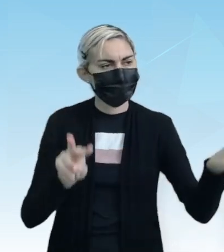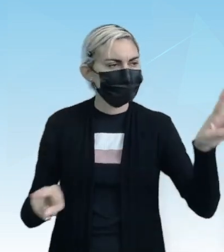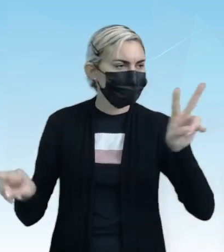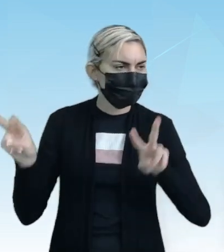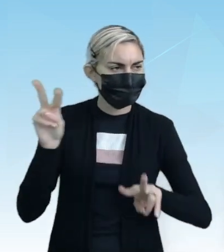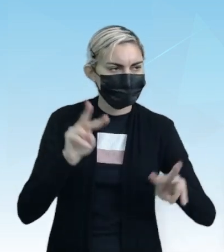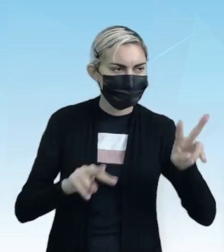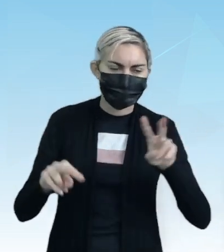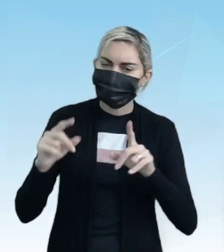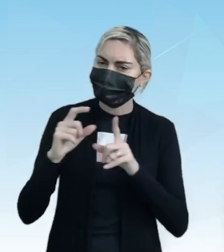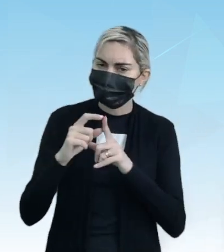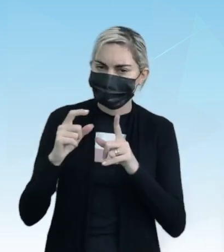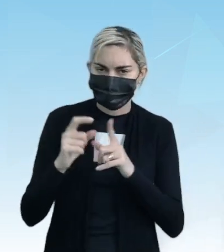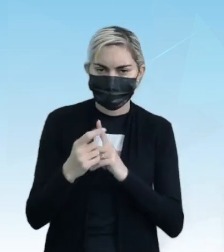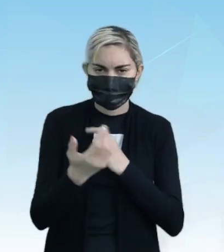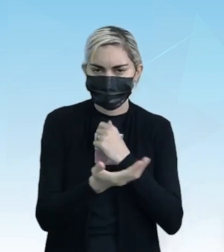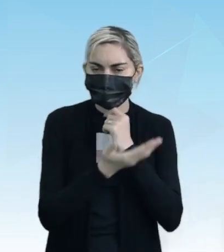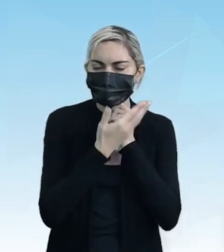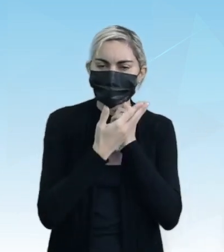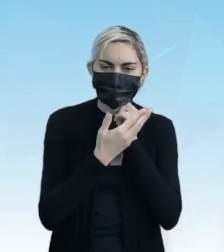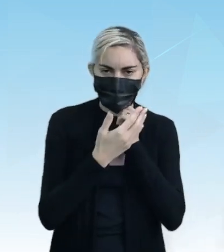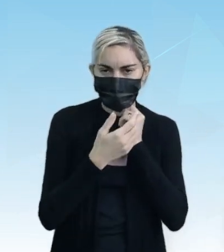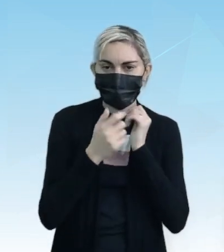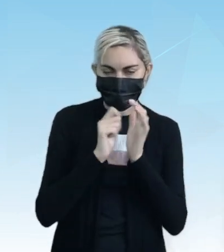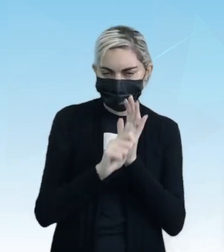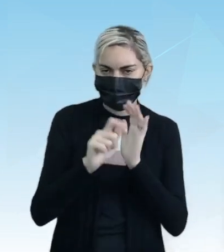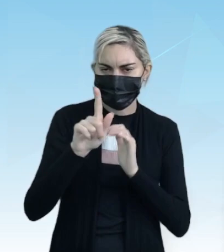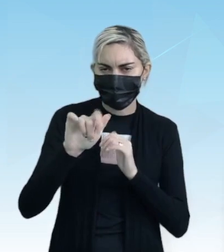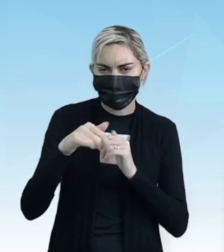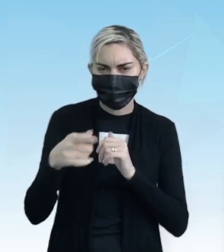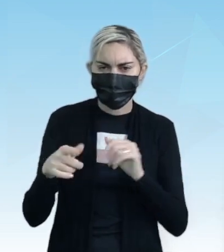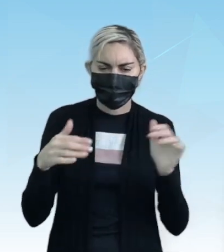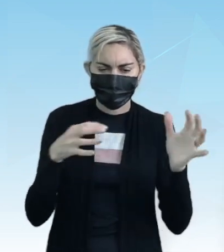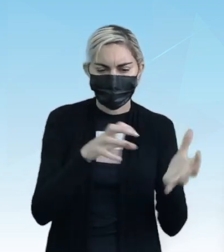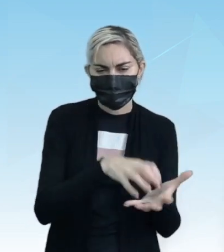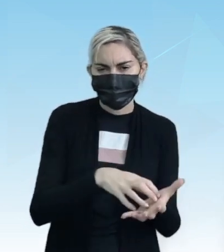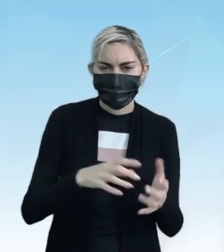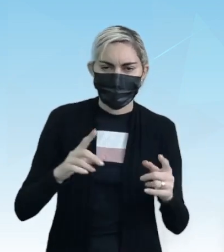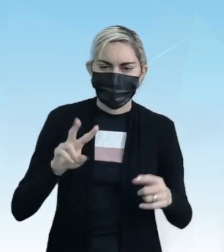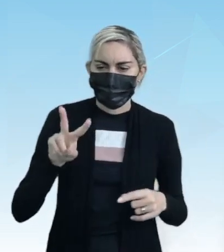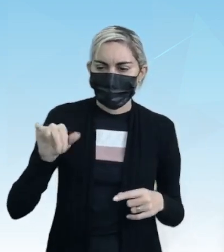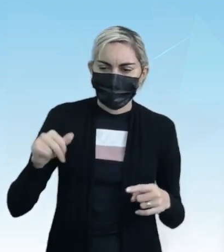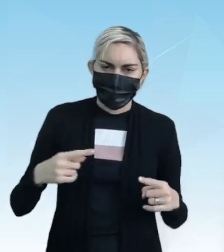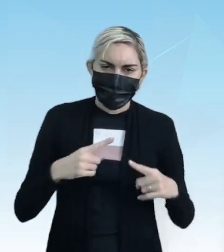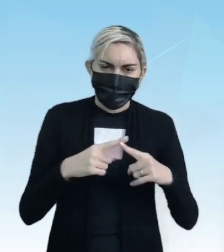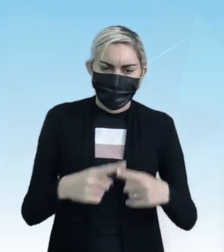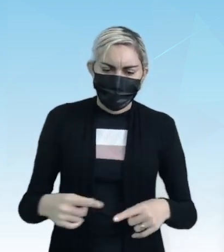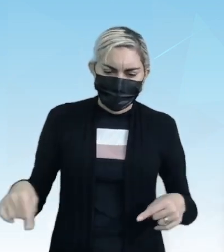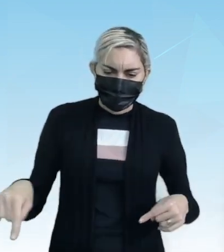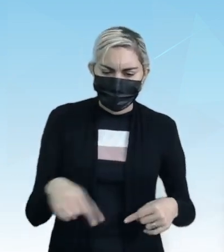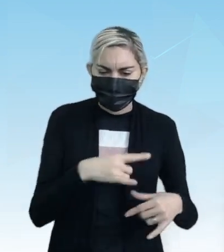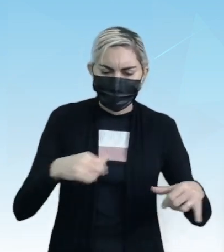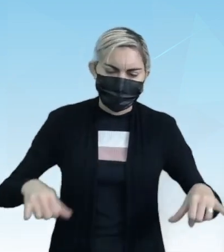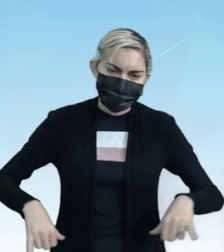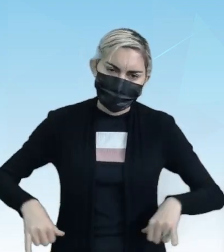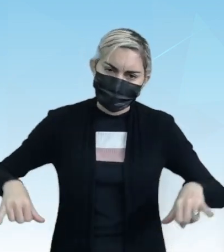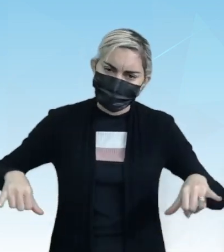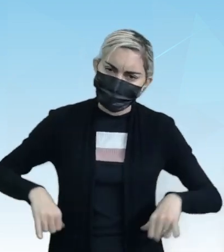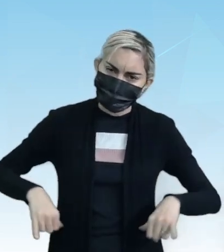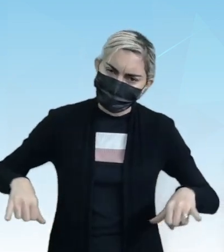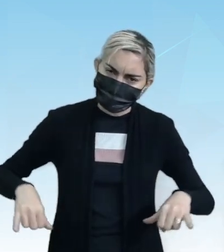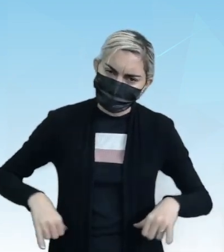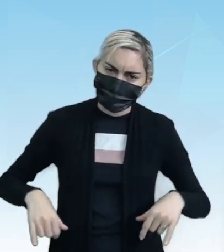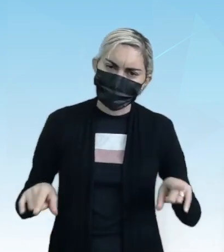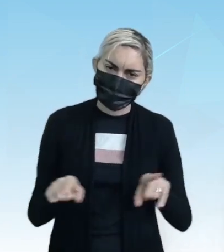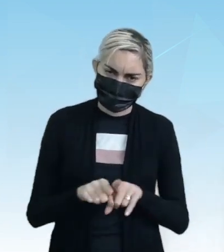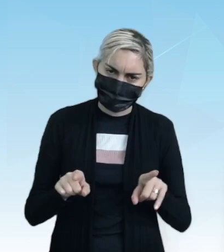as palavras que estão aí, do Galeão ao centro, uma via crucis, quer dizer, um sofrimento. E há